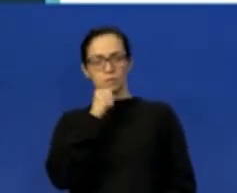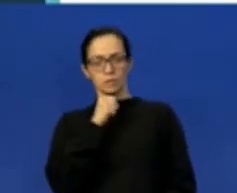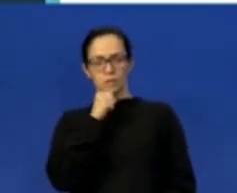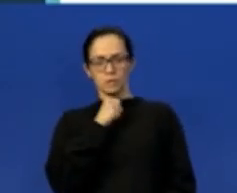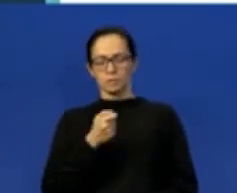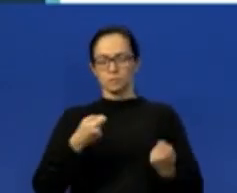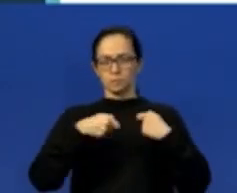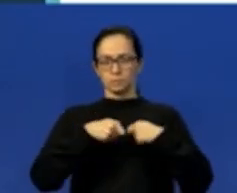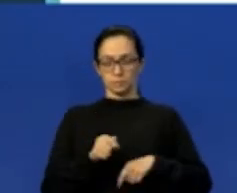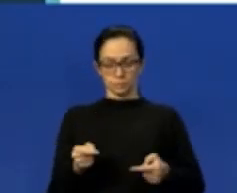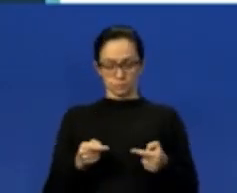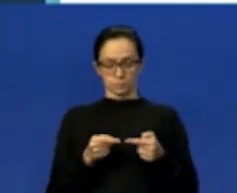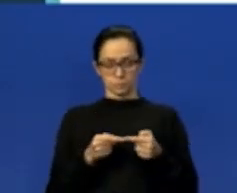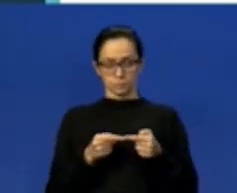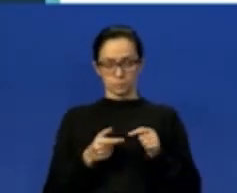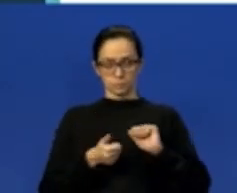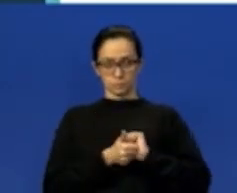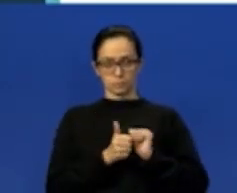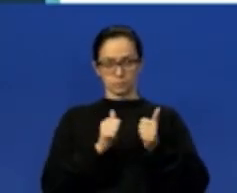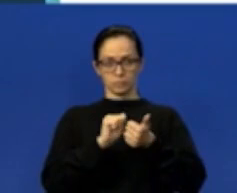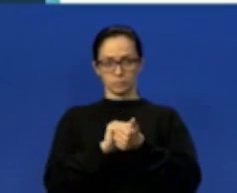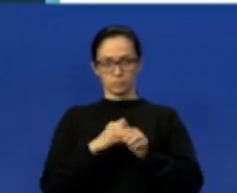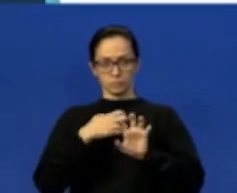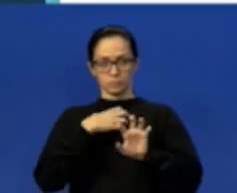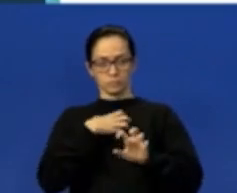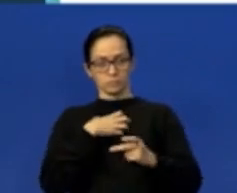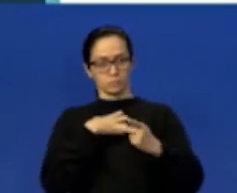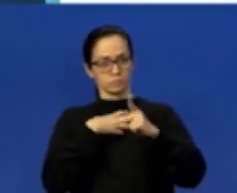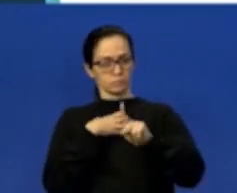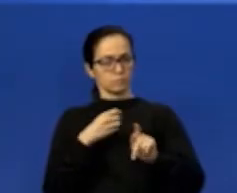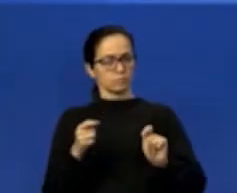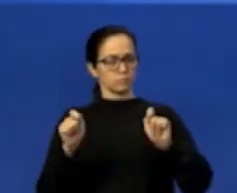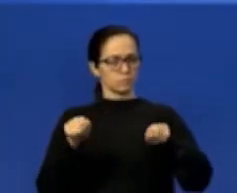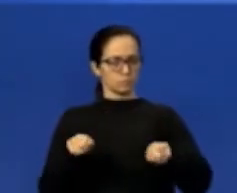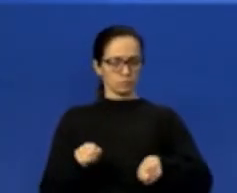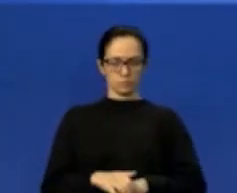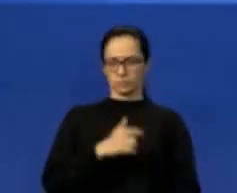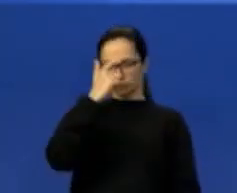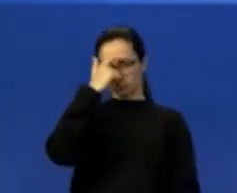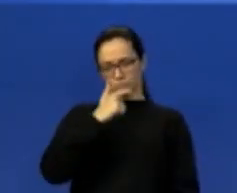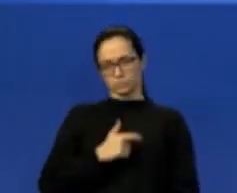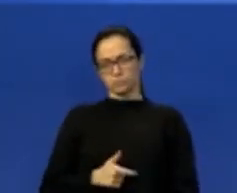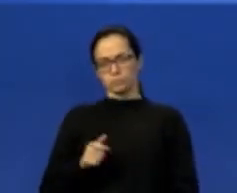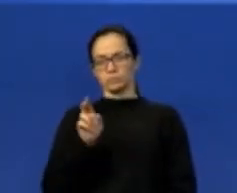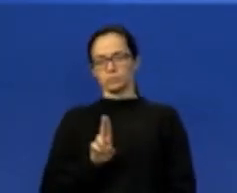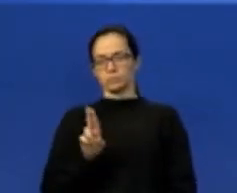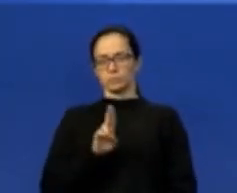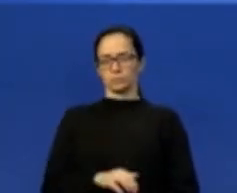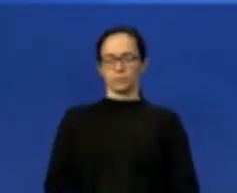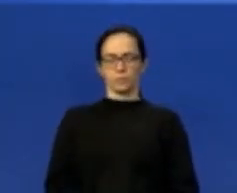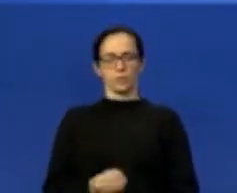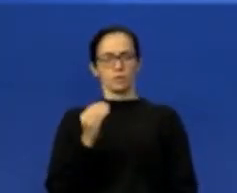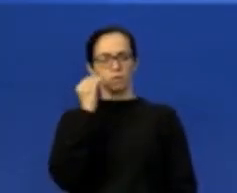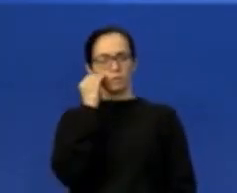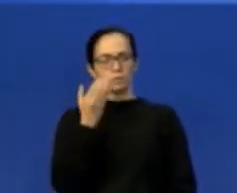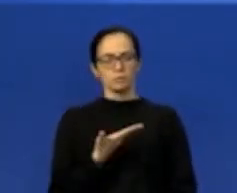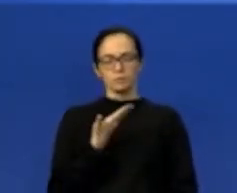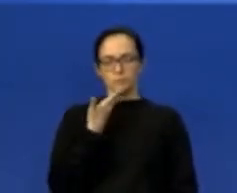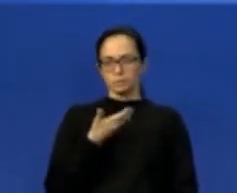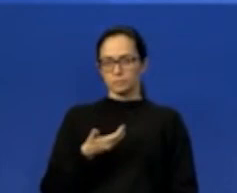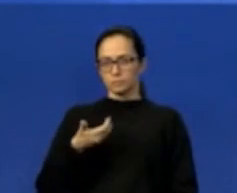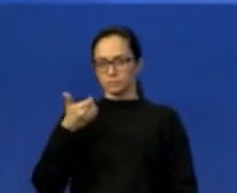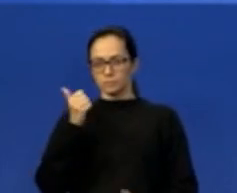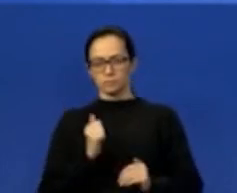suas atividades adaptadas às suas capacidades físicas. Obviamente, o objetivo é melhorá-las, é buscar